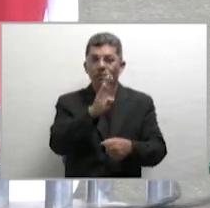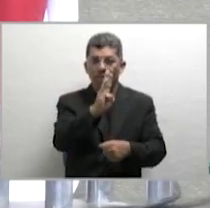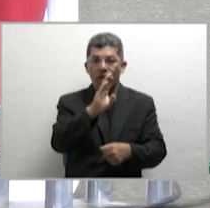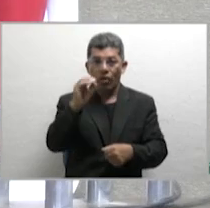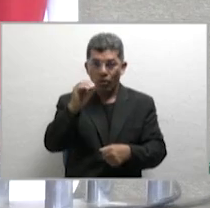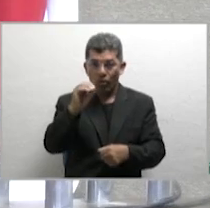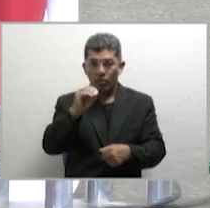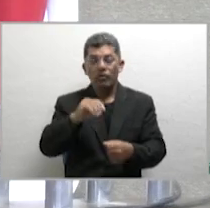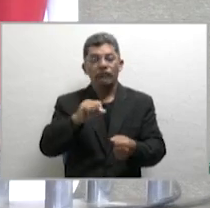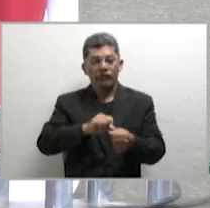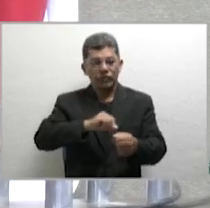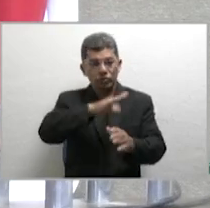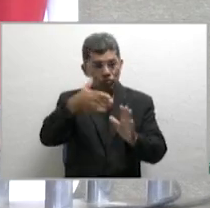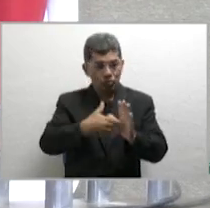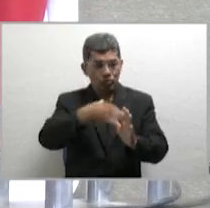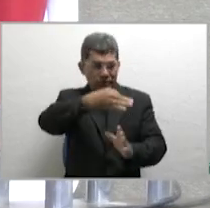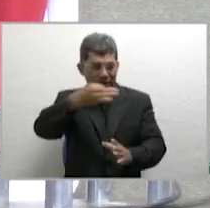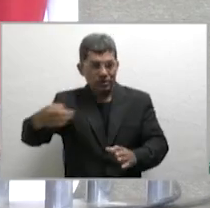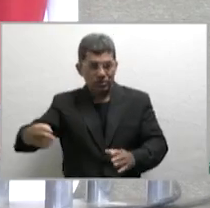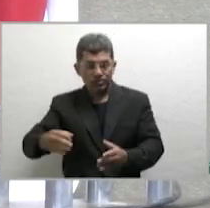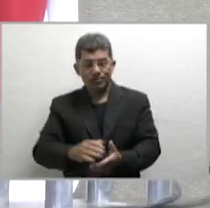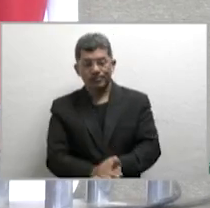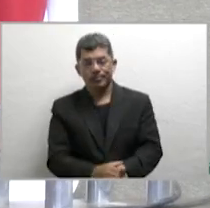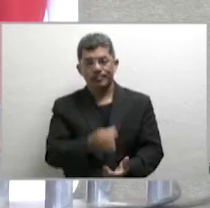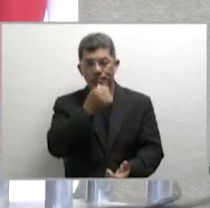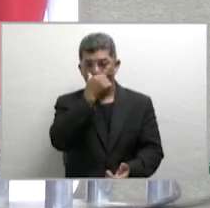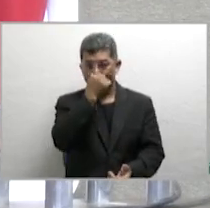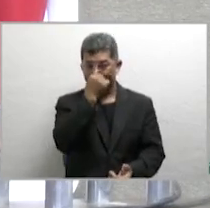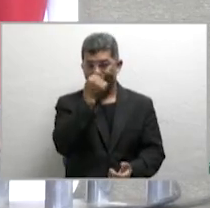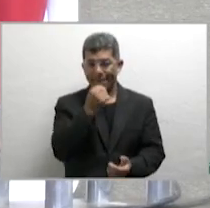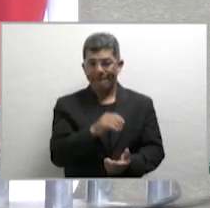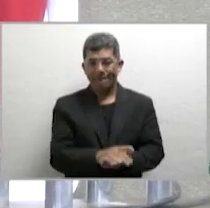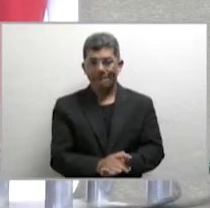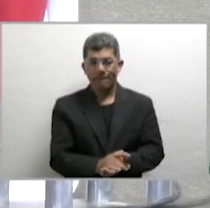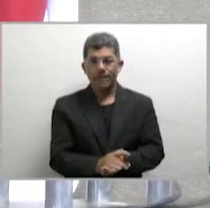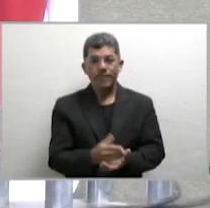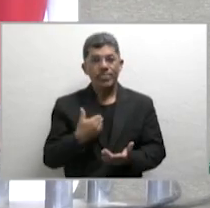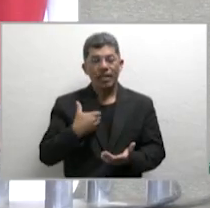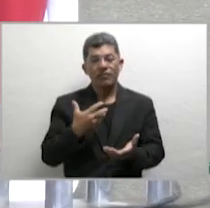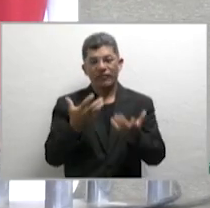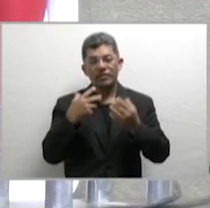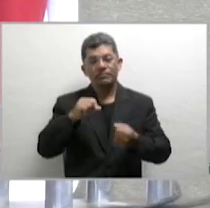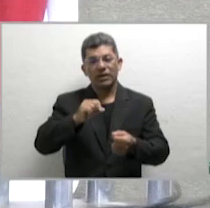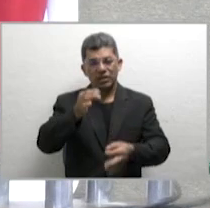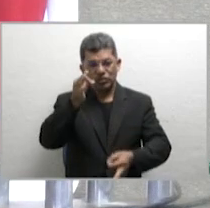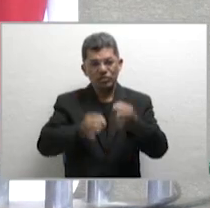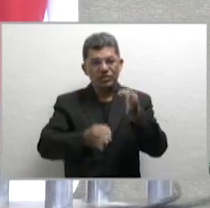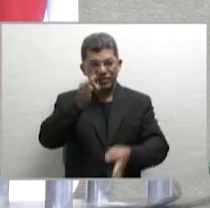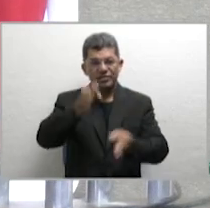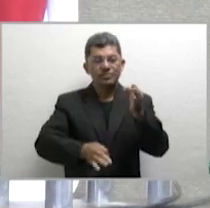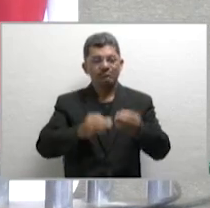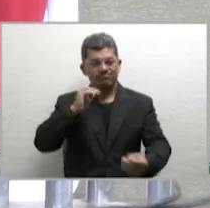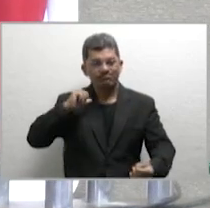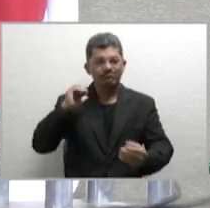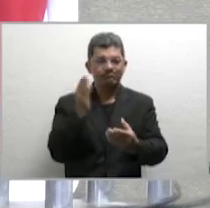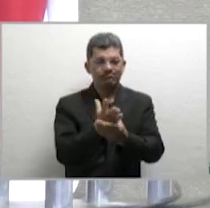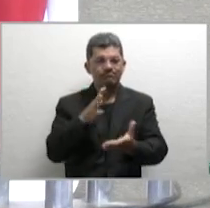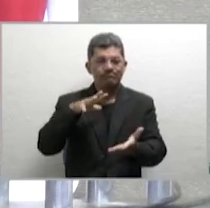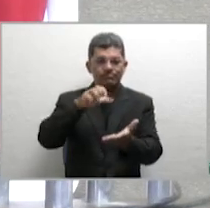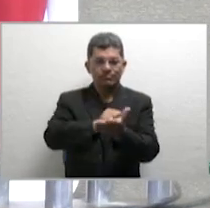as medidas cabíveis, e torço para que a justiça prevaleça,